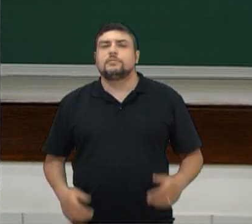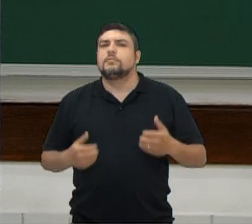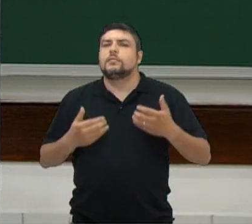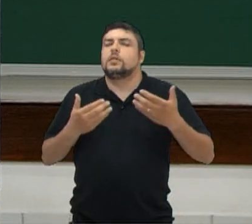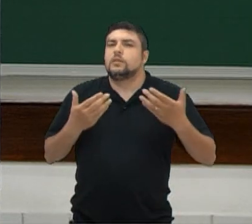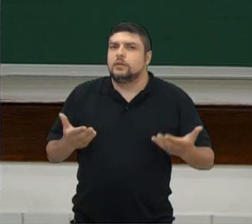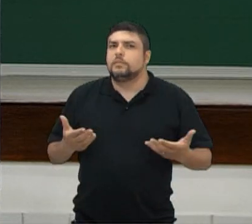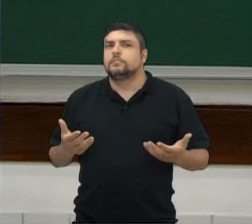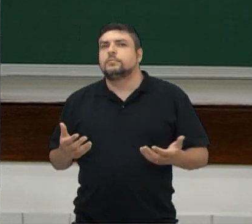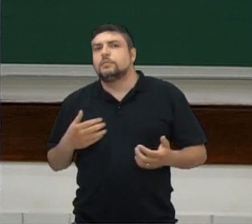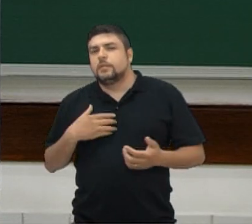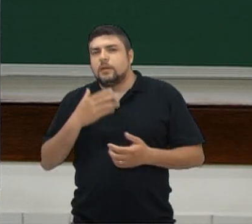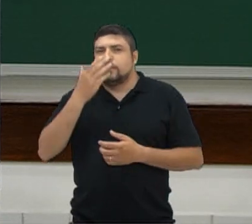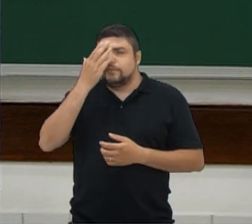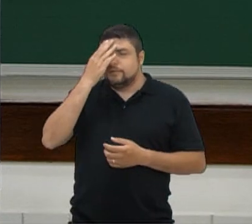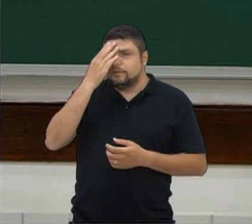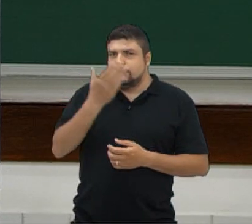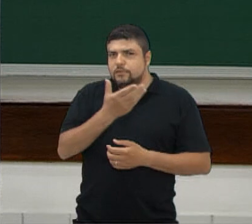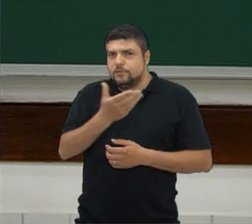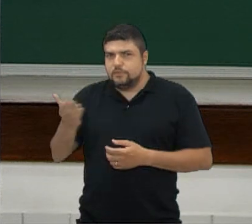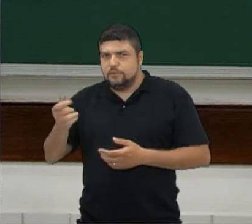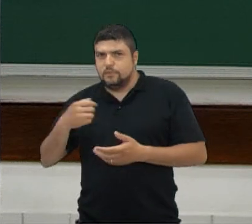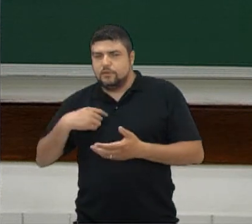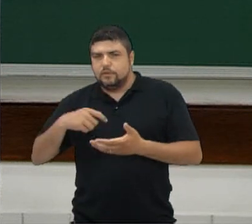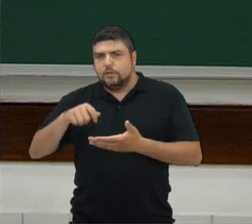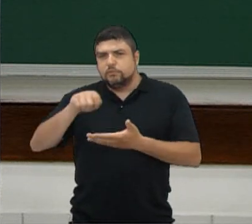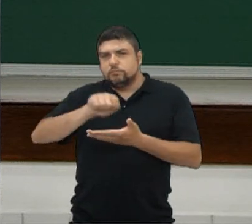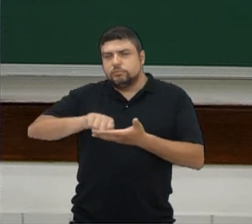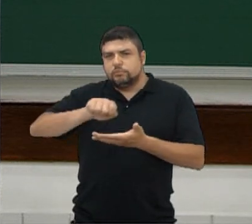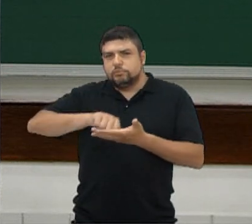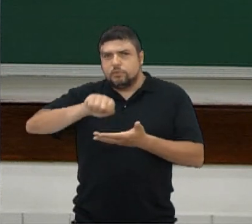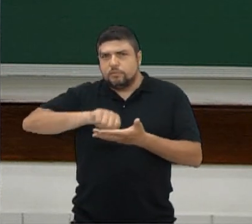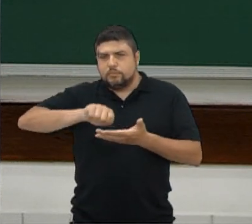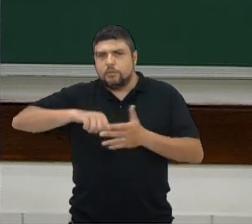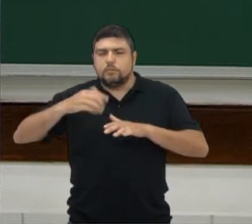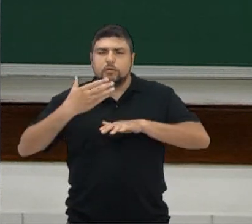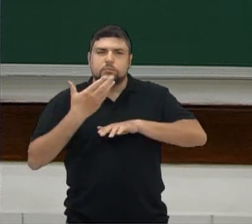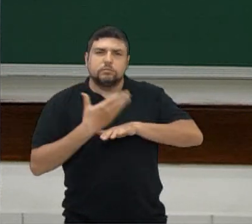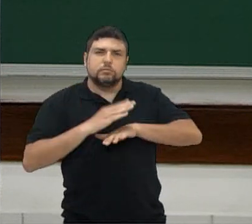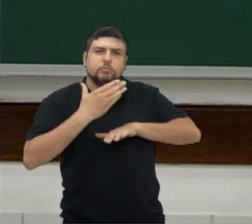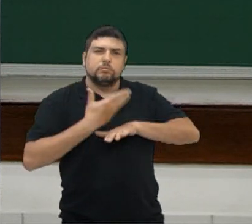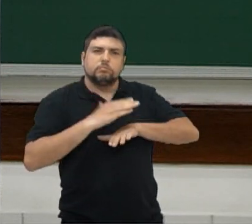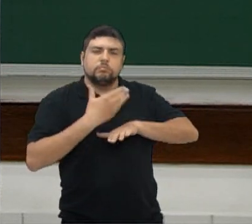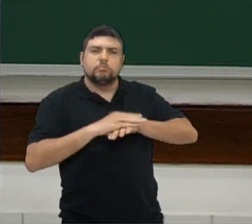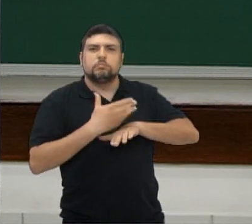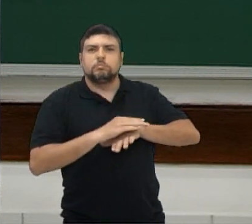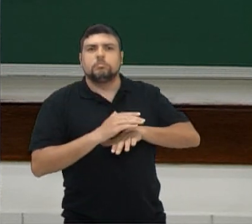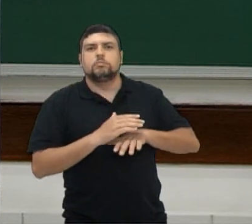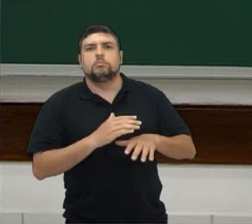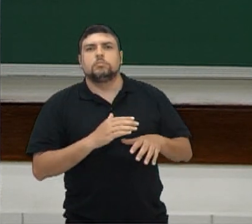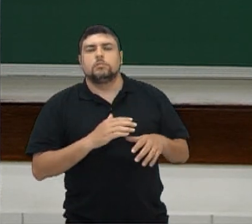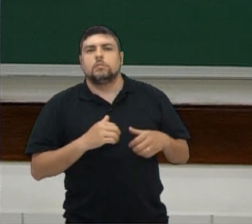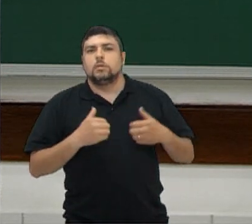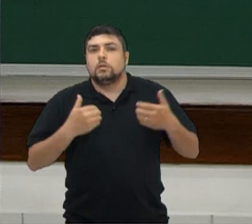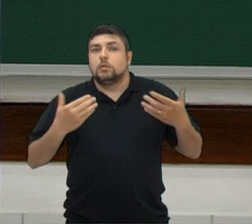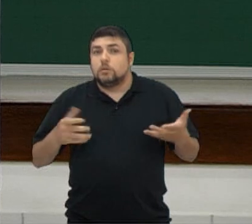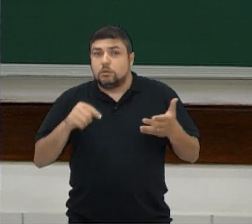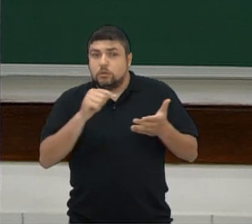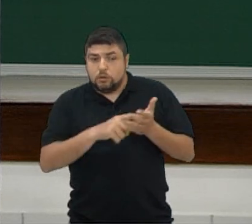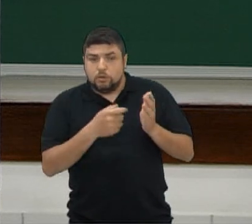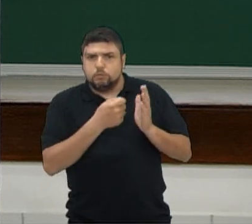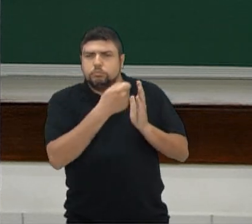Então, galera, vocês nesse momento fizeram aí um treinamento, né, com a escrita, né, então estamos aí vendo as